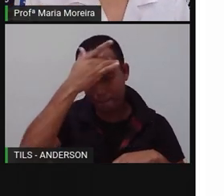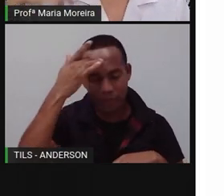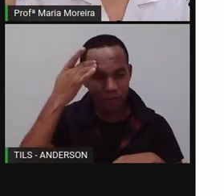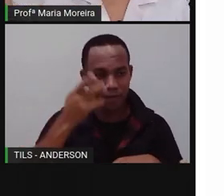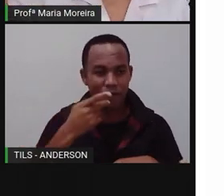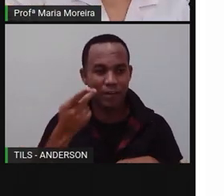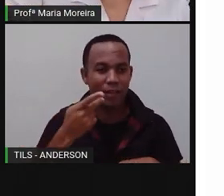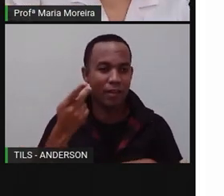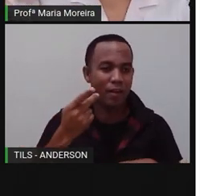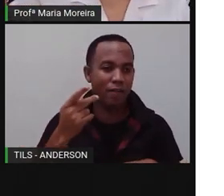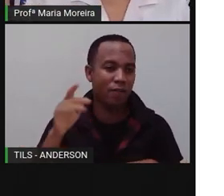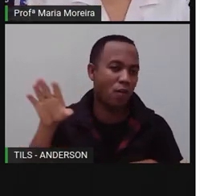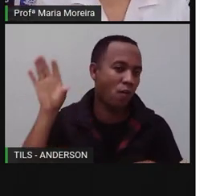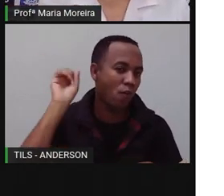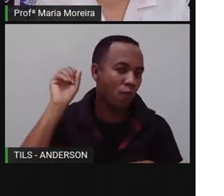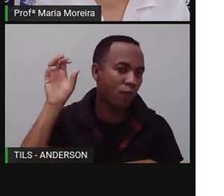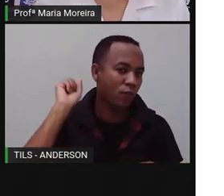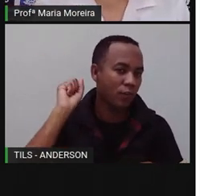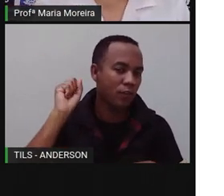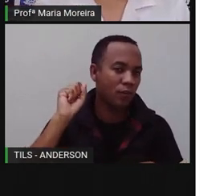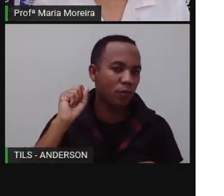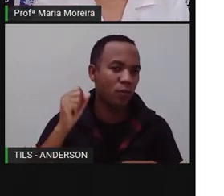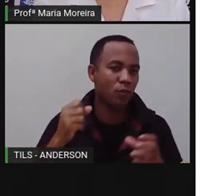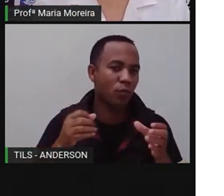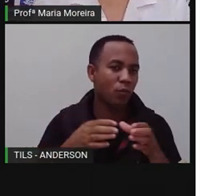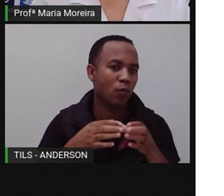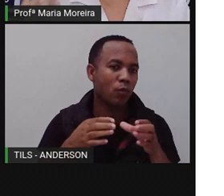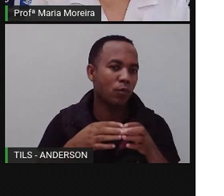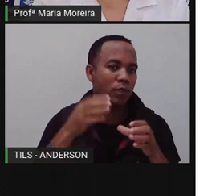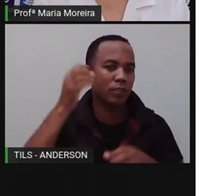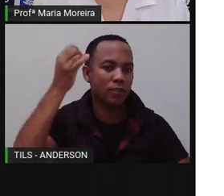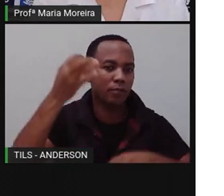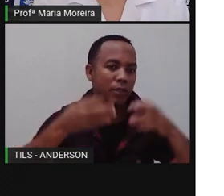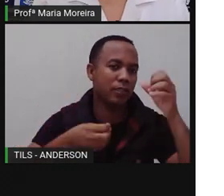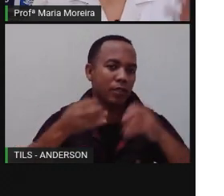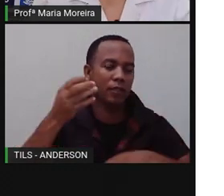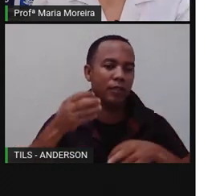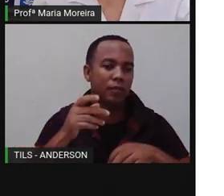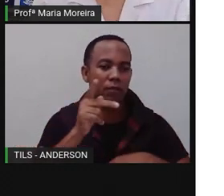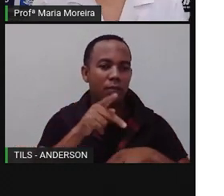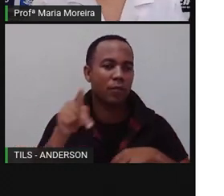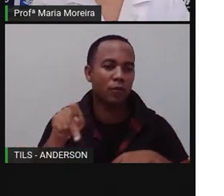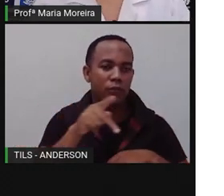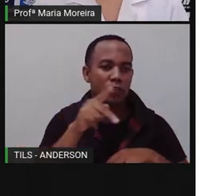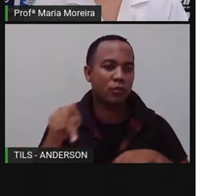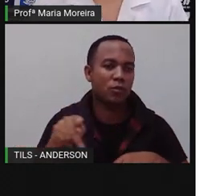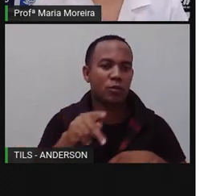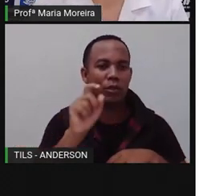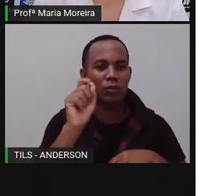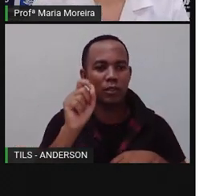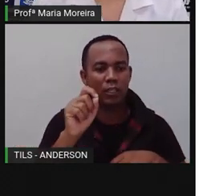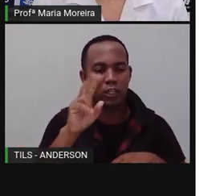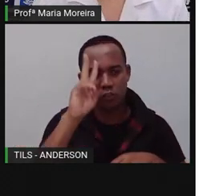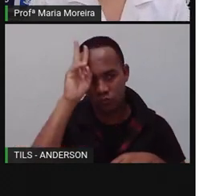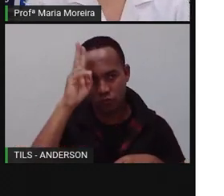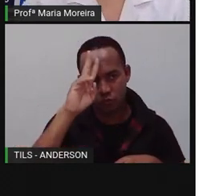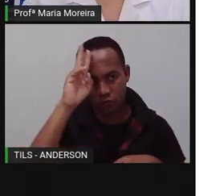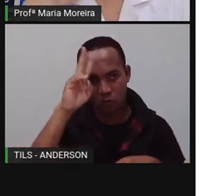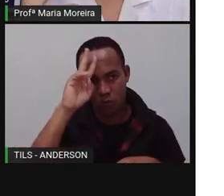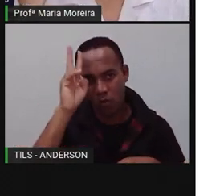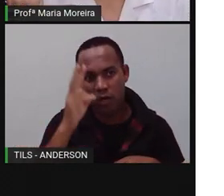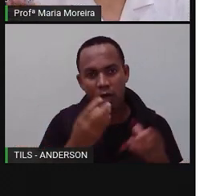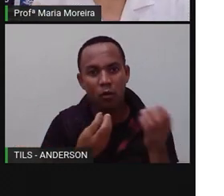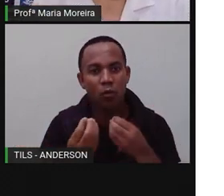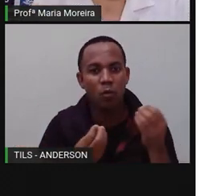né, quando ela estava na universidade, ela ouviu sobre isso. Uma professora dela, beijo para Selma, de História da Arte. Então,